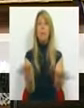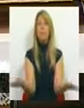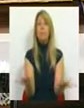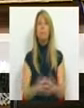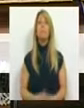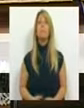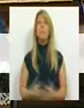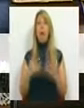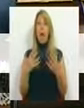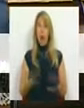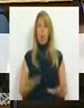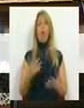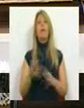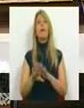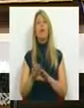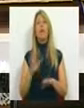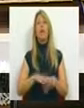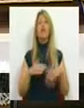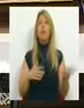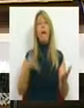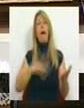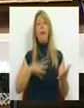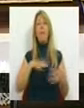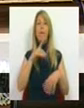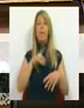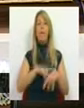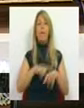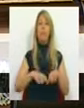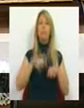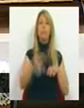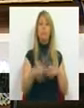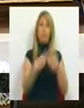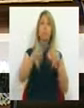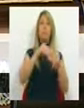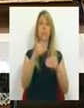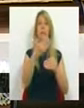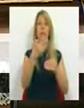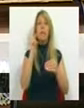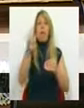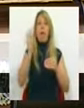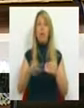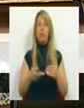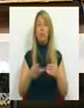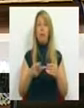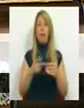as esquerdas agora apresentam-nos mais 7 anos de prolongamento do congelamento das rendas, isto é, prevêem